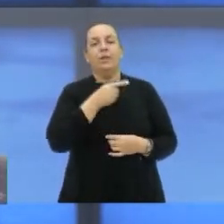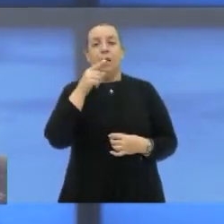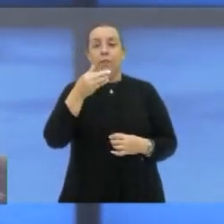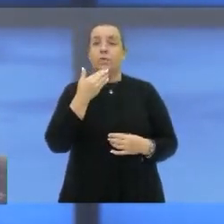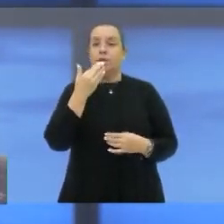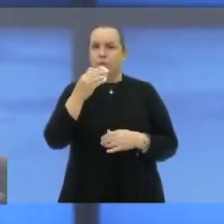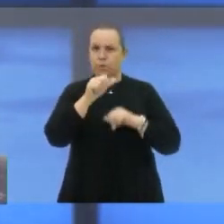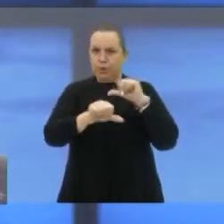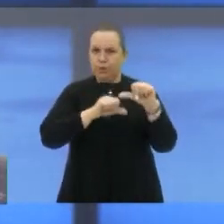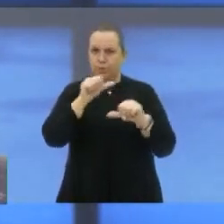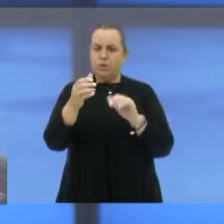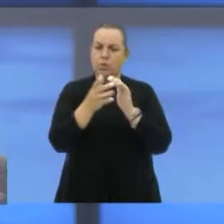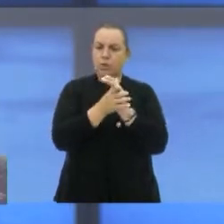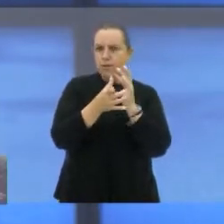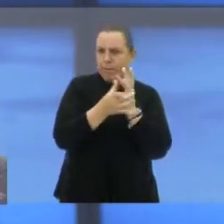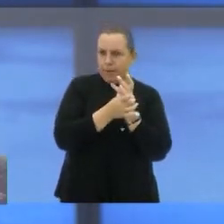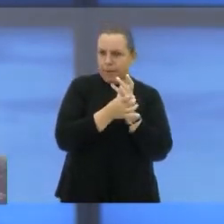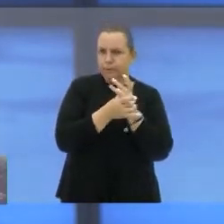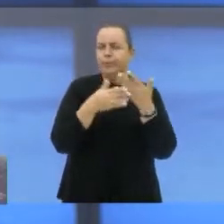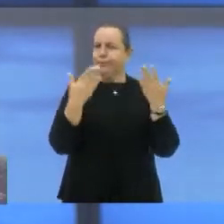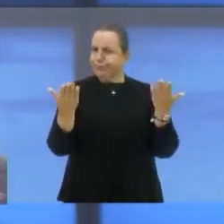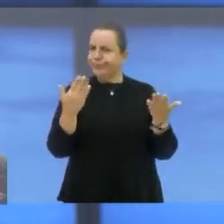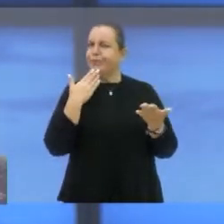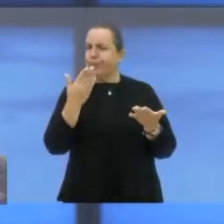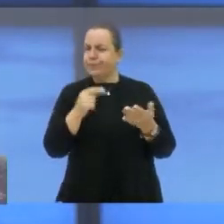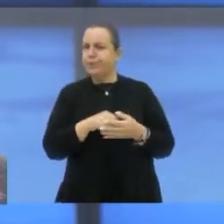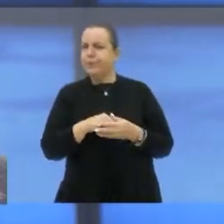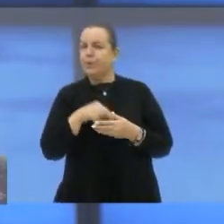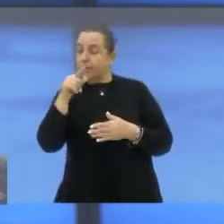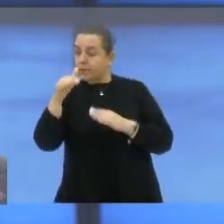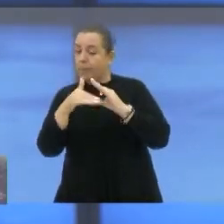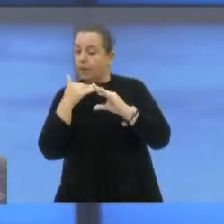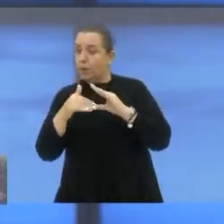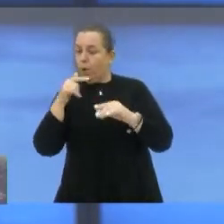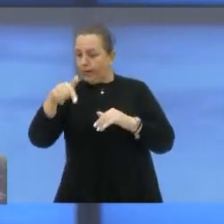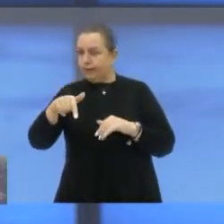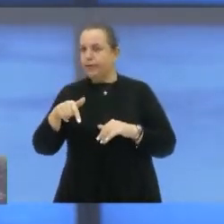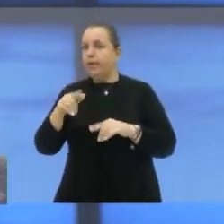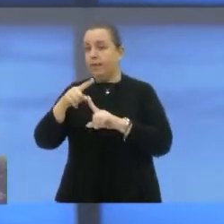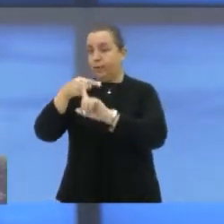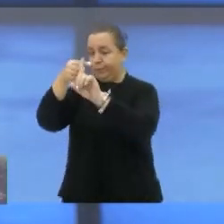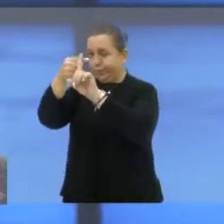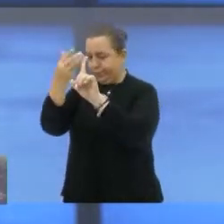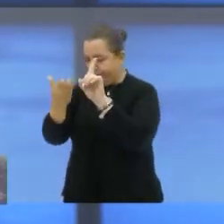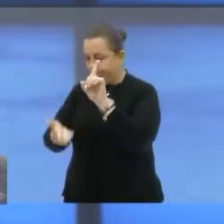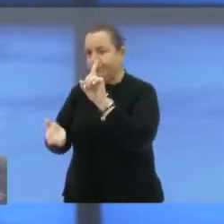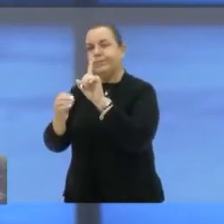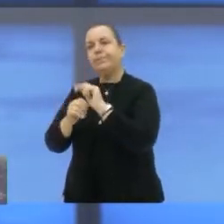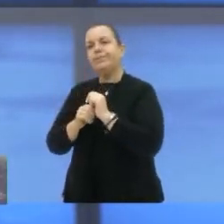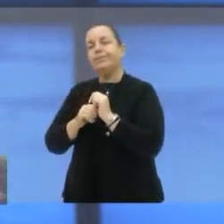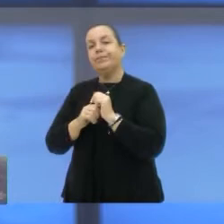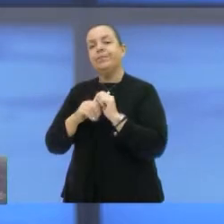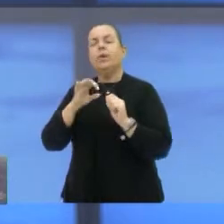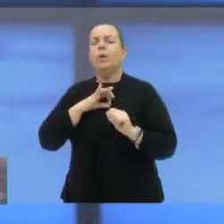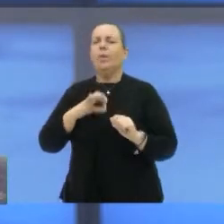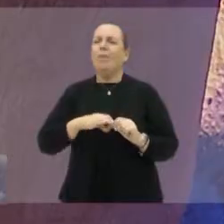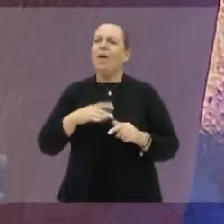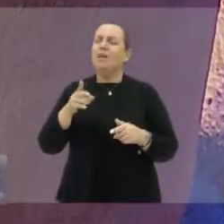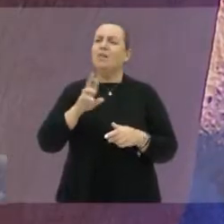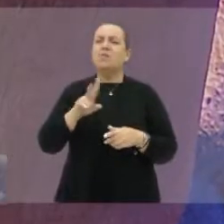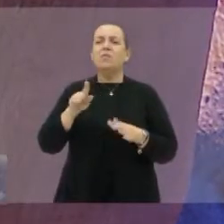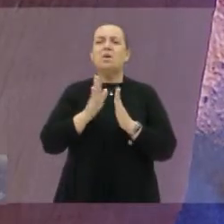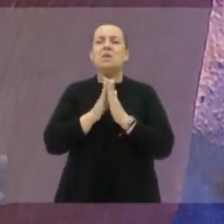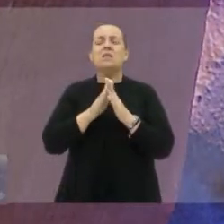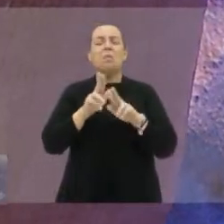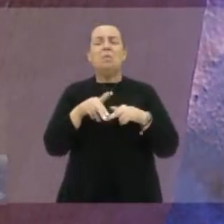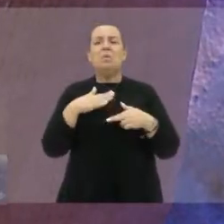restauração do teu matrimônio? Não pediu? Não é isso que está nas intenções? Aqui aos pés da cruz? Ô Padre Kleber, o senhor não vai orar por mim?